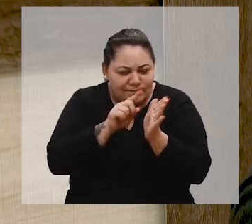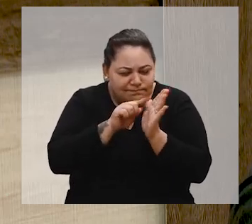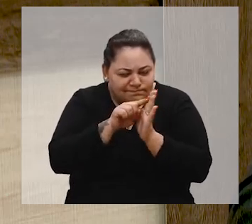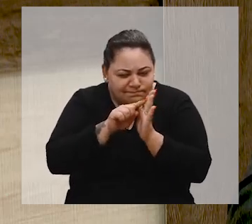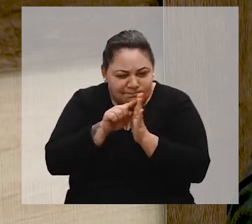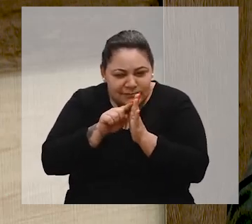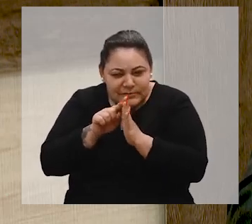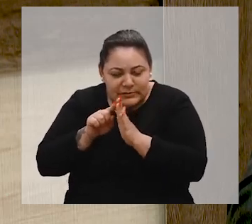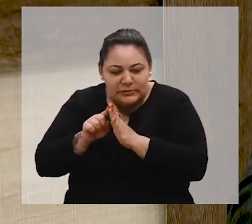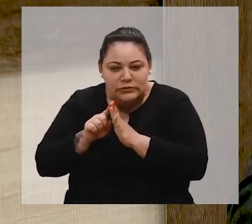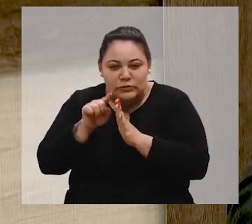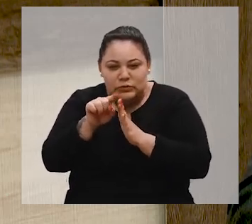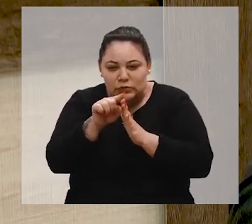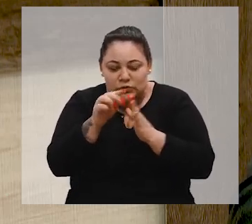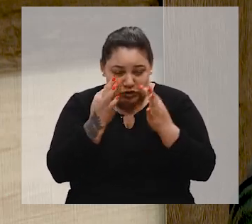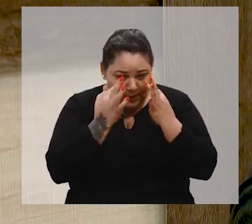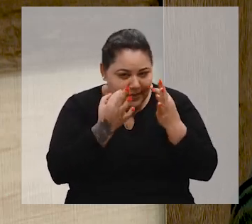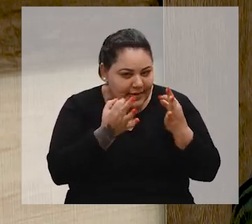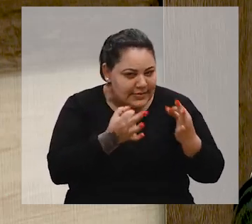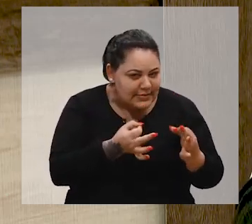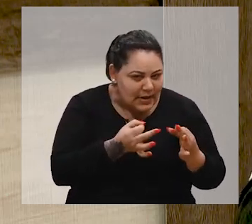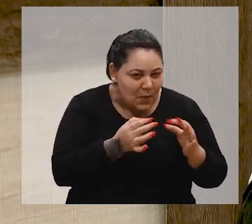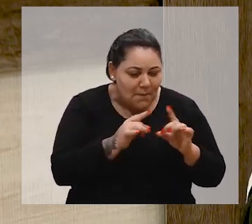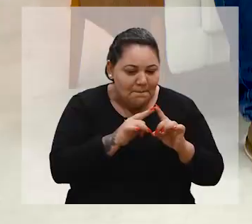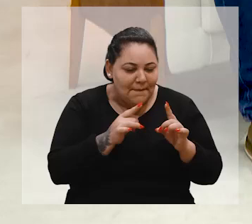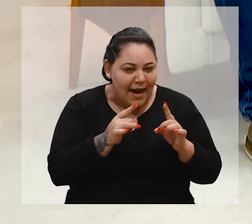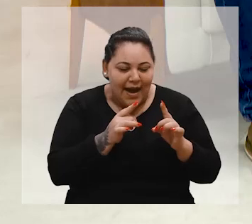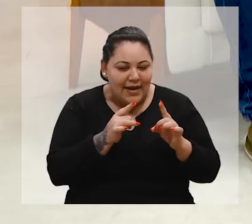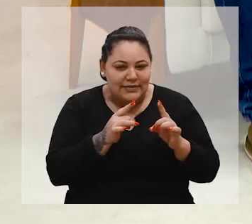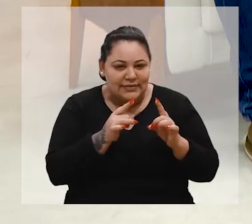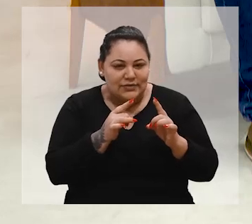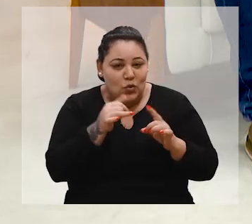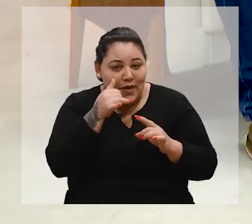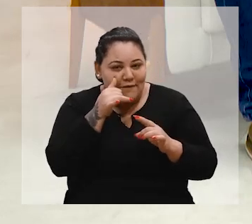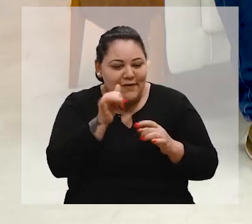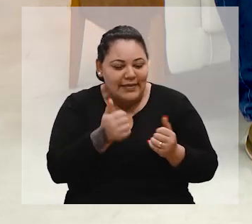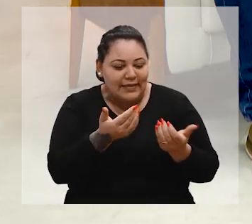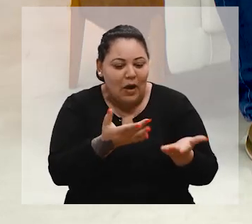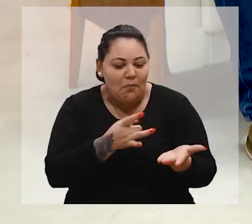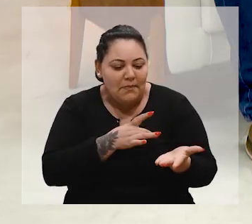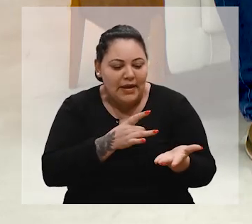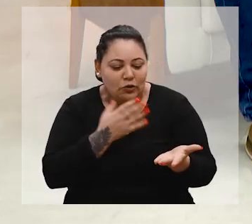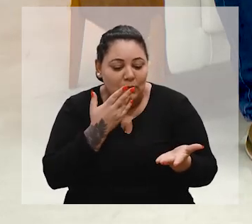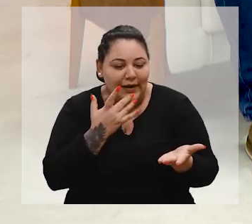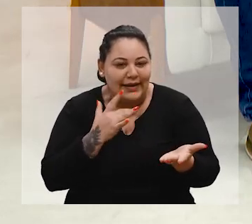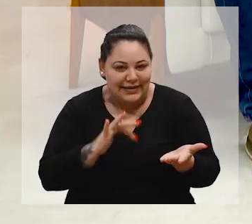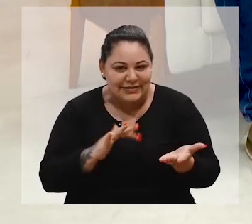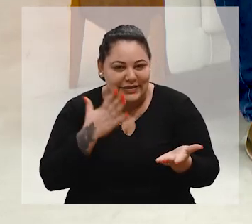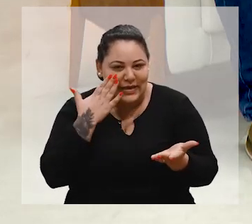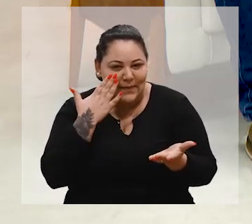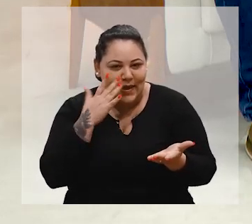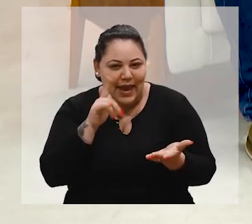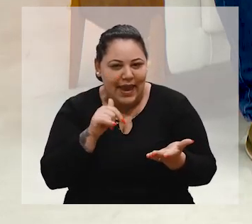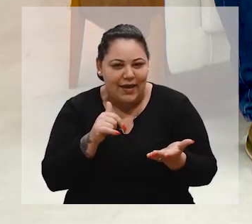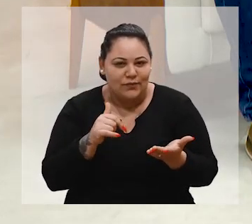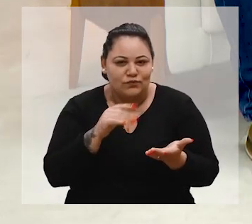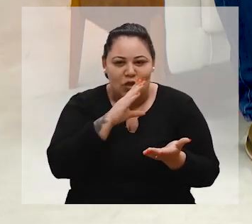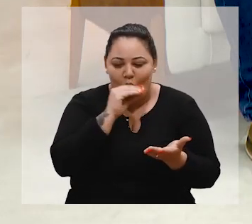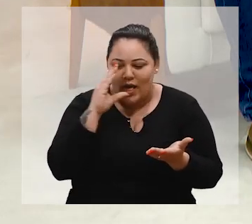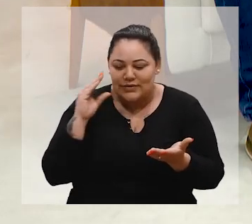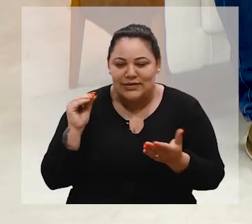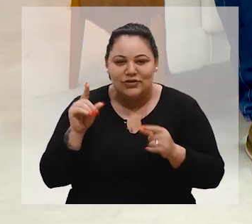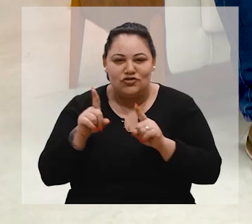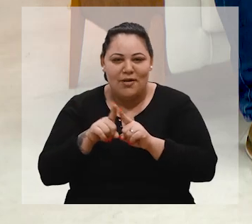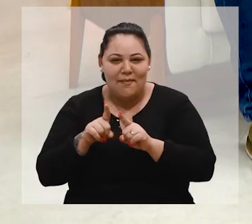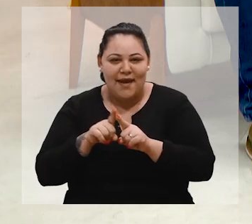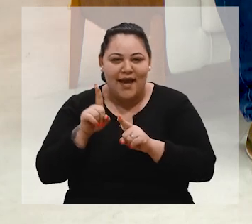gravidade, mas sem apavorar aquele interlocutor que muitas vezes É uma criança, é um